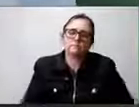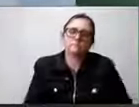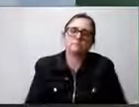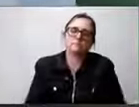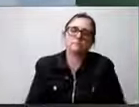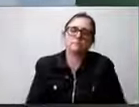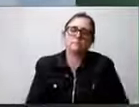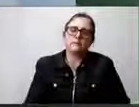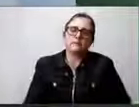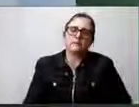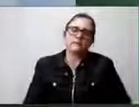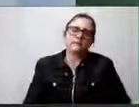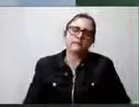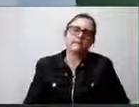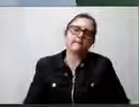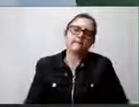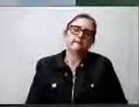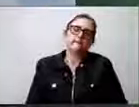pela pergunta.